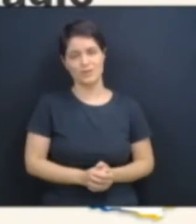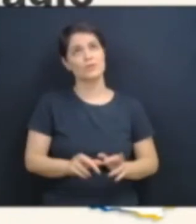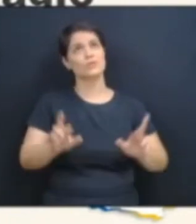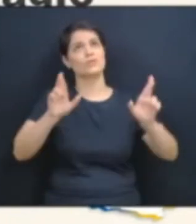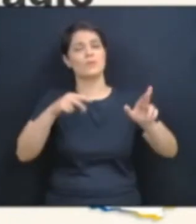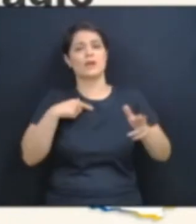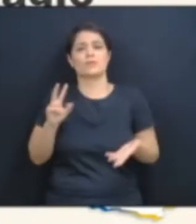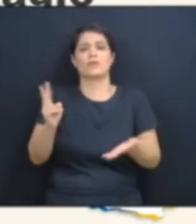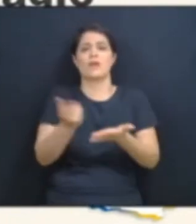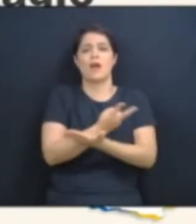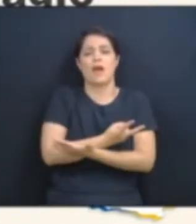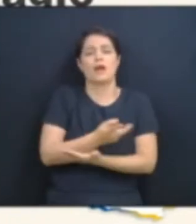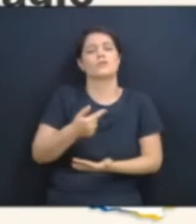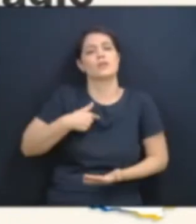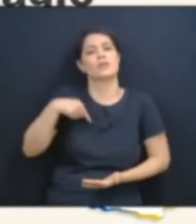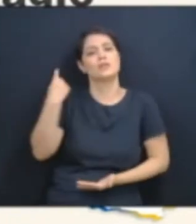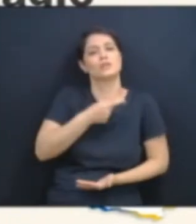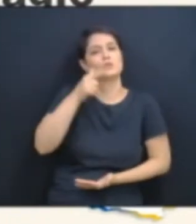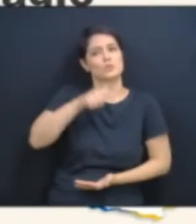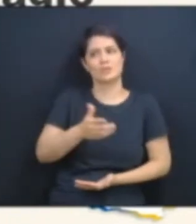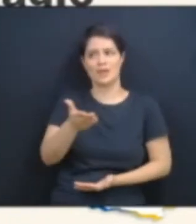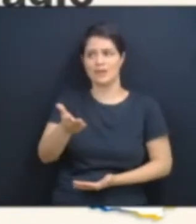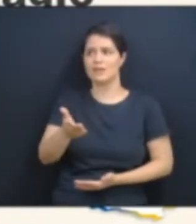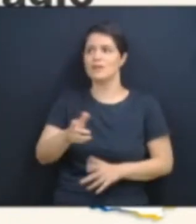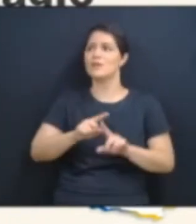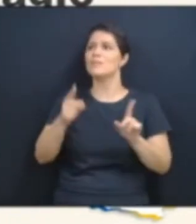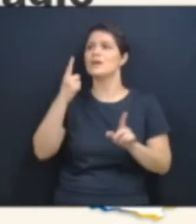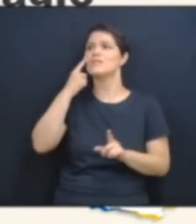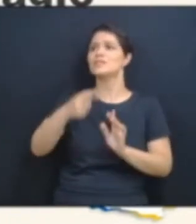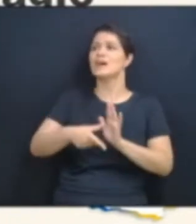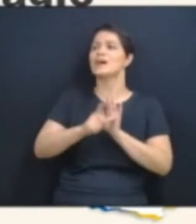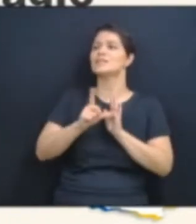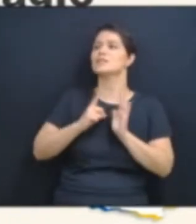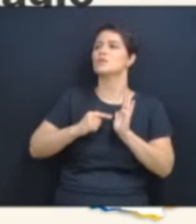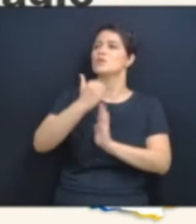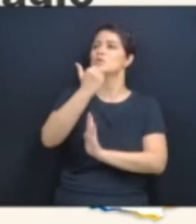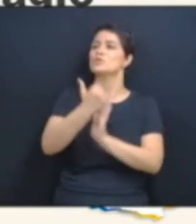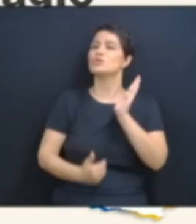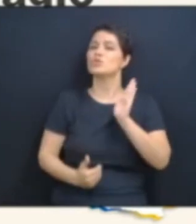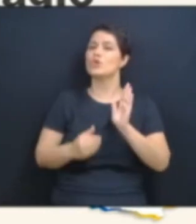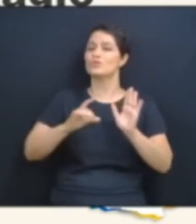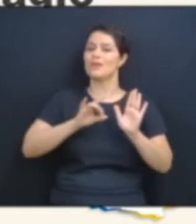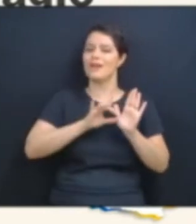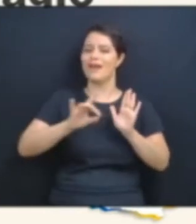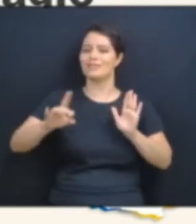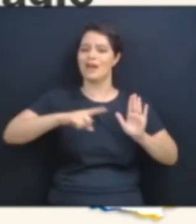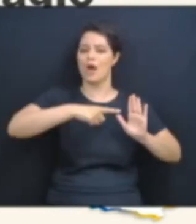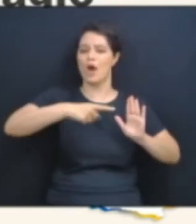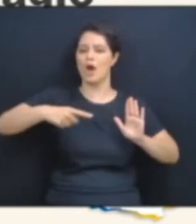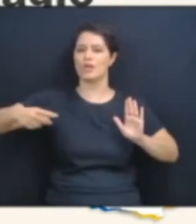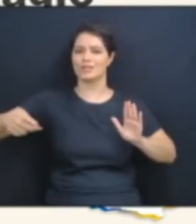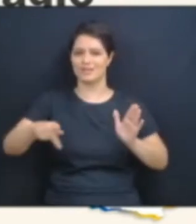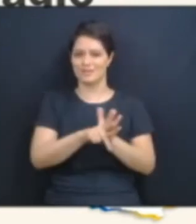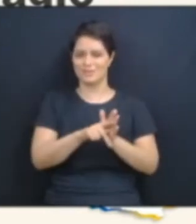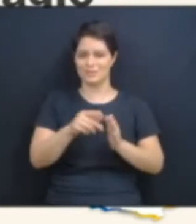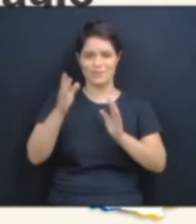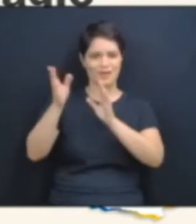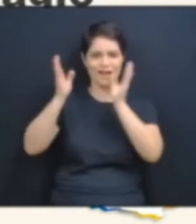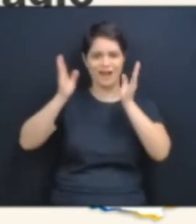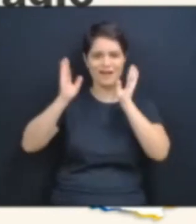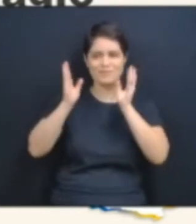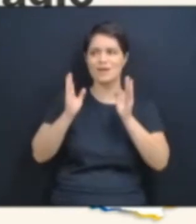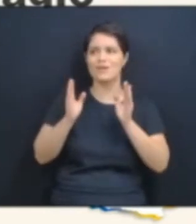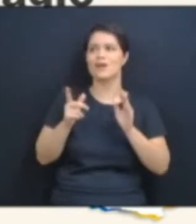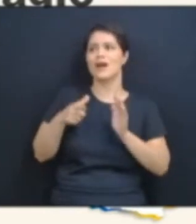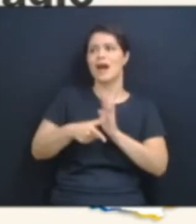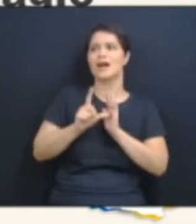caminhão, que chegava a ser 15% mais barato que o veículo de passeio, foi retirado. Cada eixo de caminhão agora vai custar